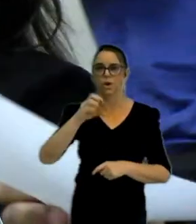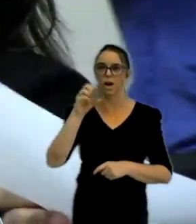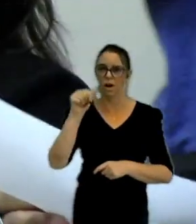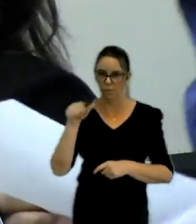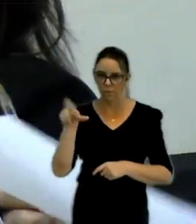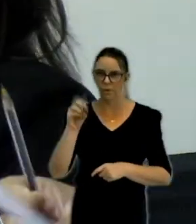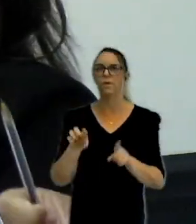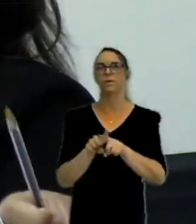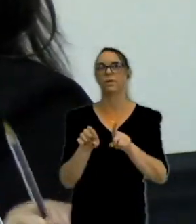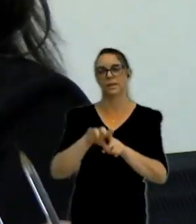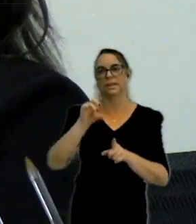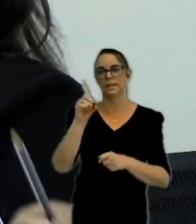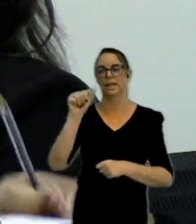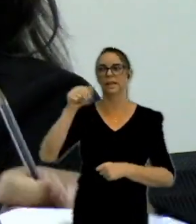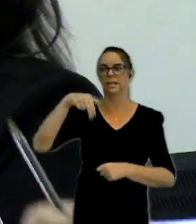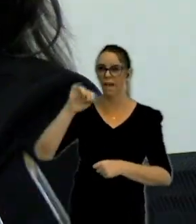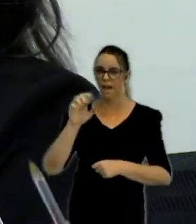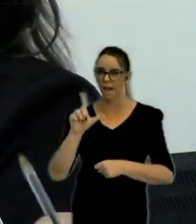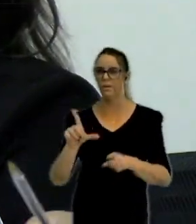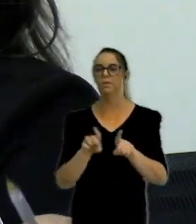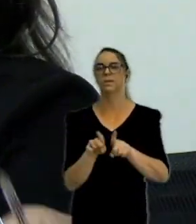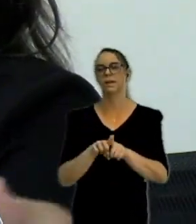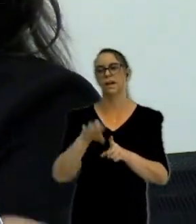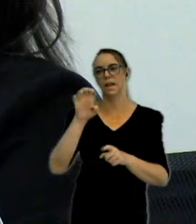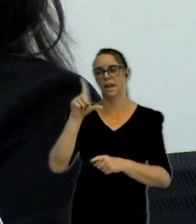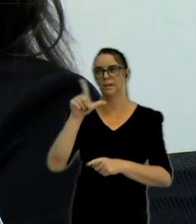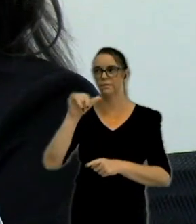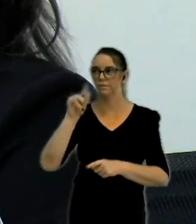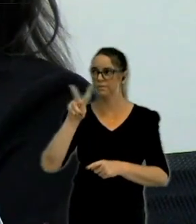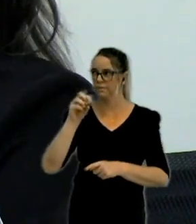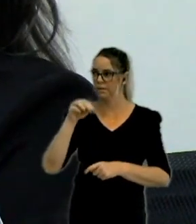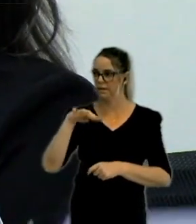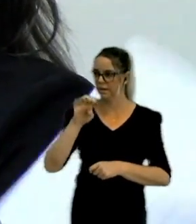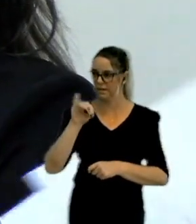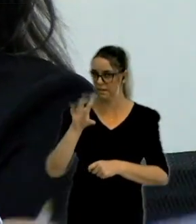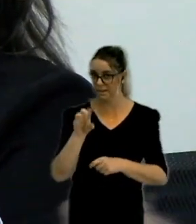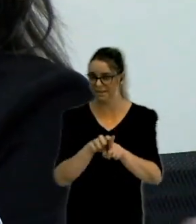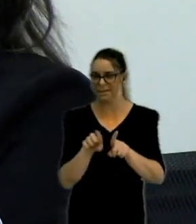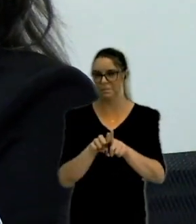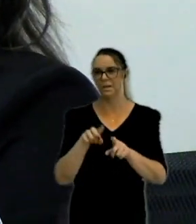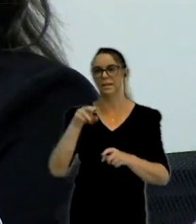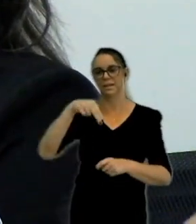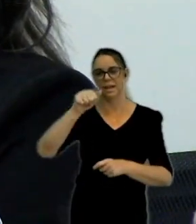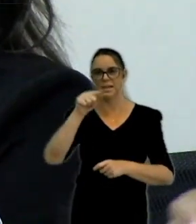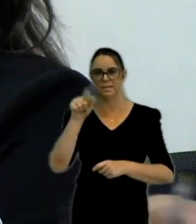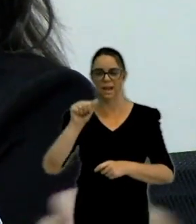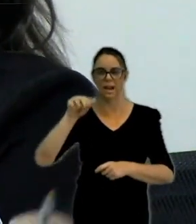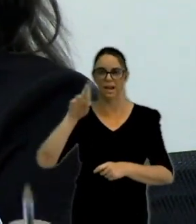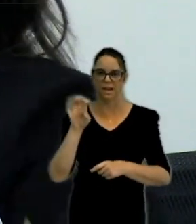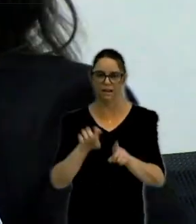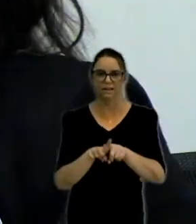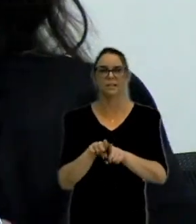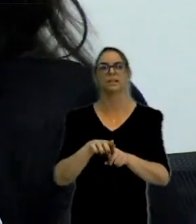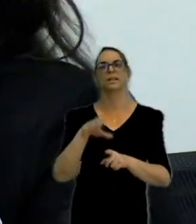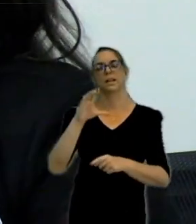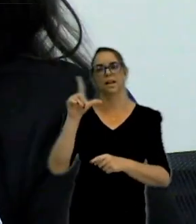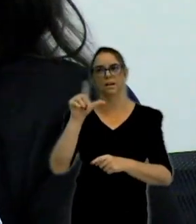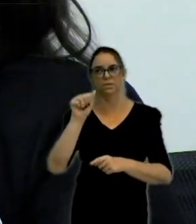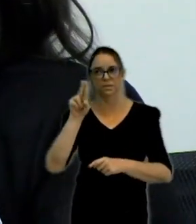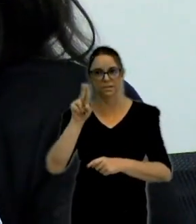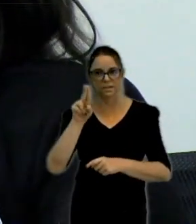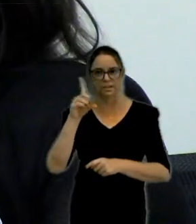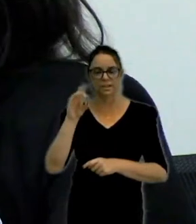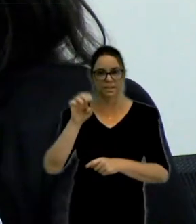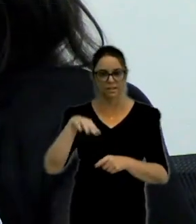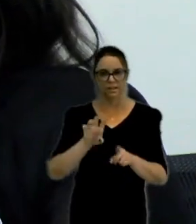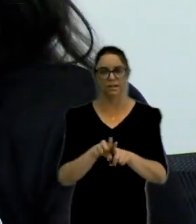da Jurubeba. Erivoneide, irmã. Irmã Nazaré, que completando amanhã. Irmã Claudene, Arthur, filho de